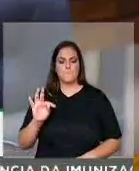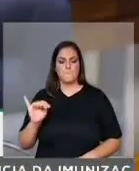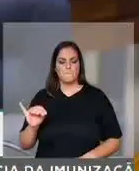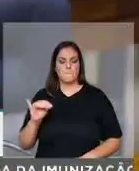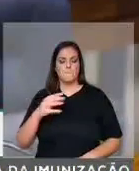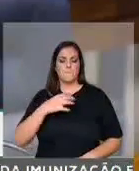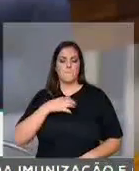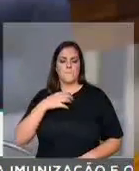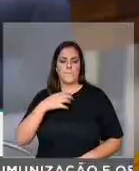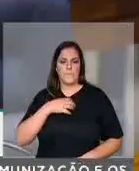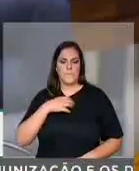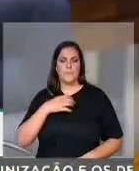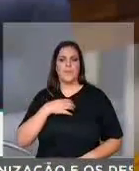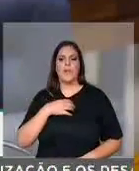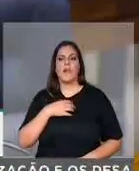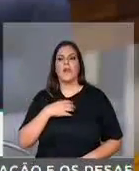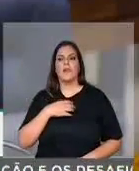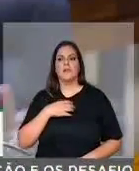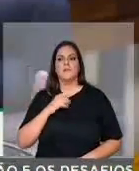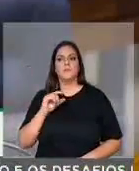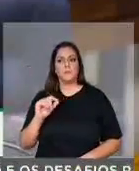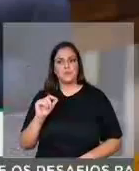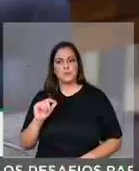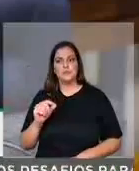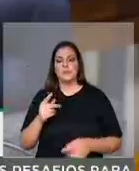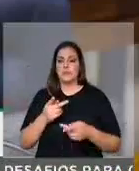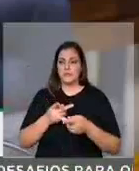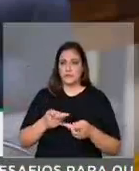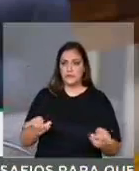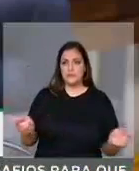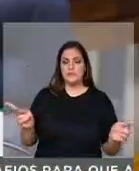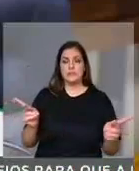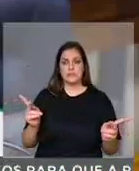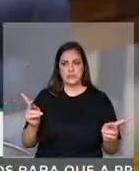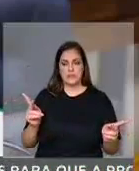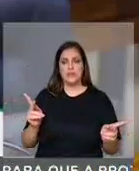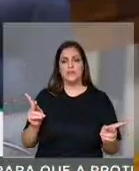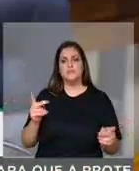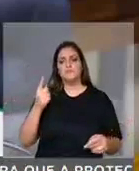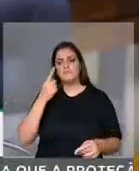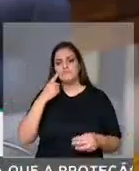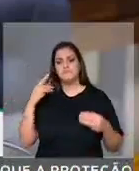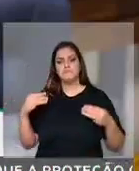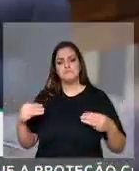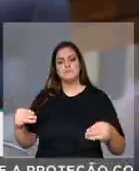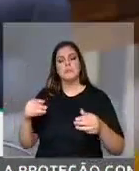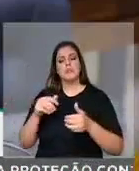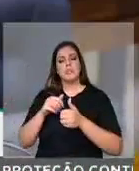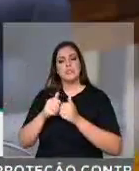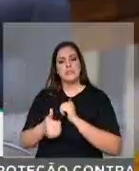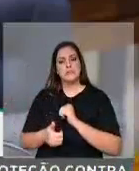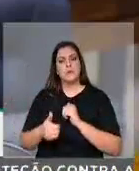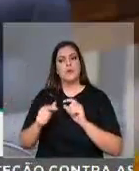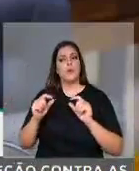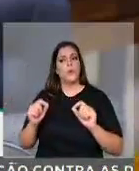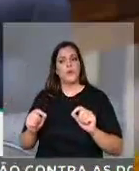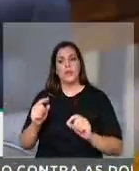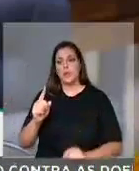centro-norte da Bahia, que vieram visitar e verificar no Ministério dos Esportes um convênio